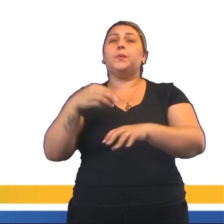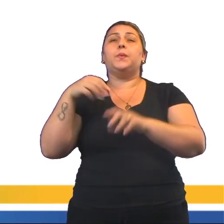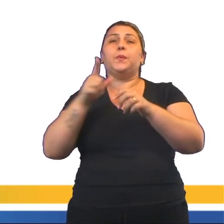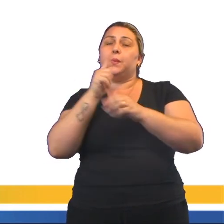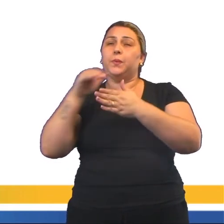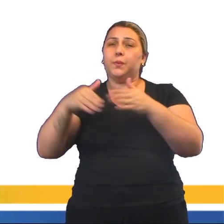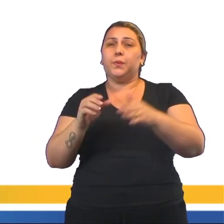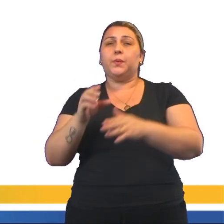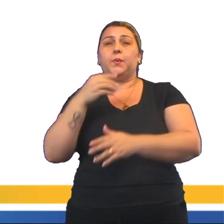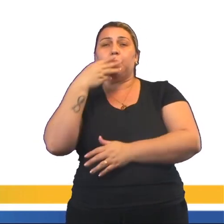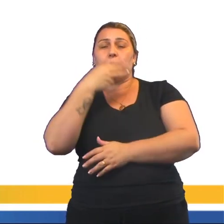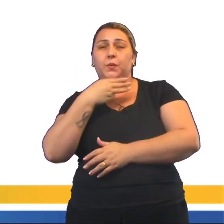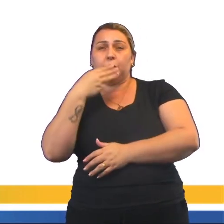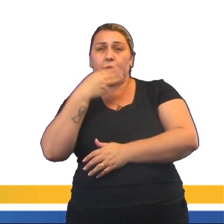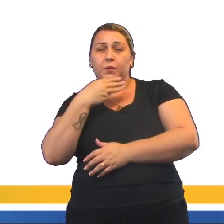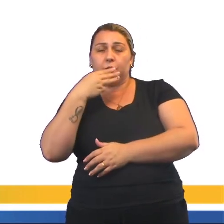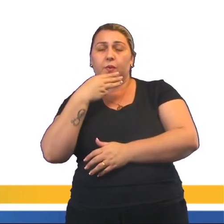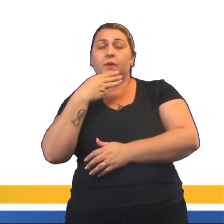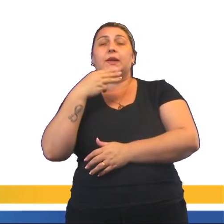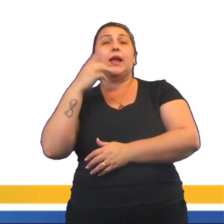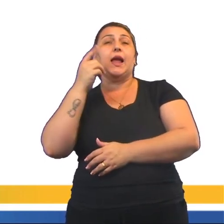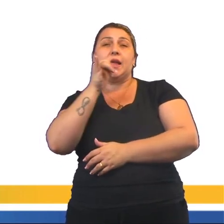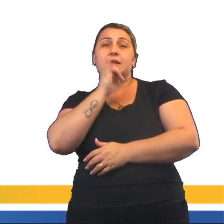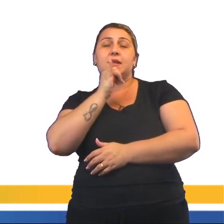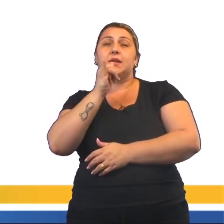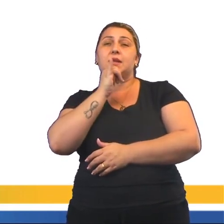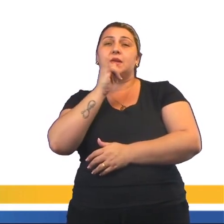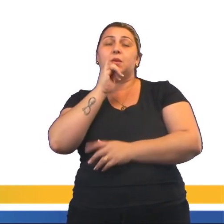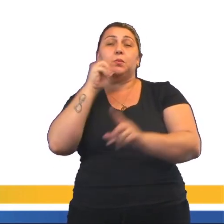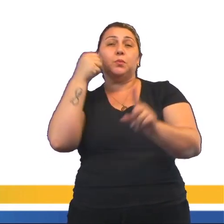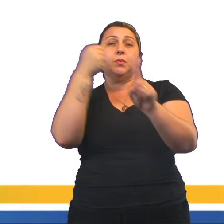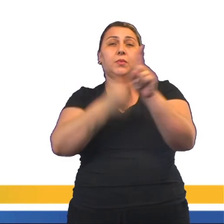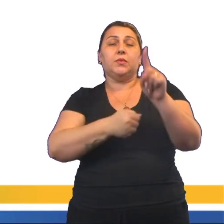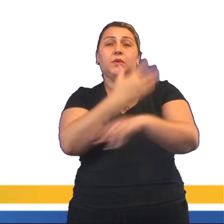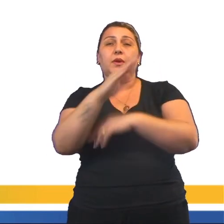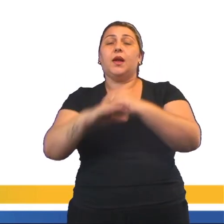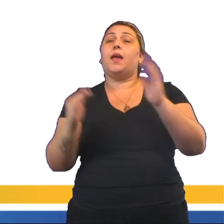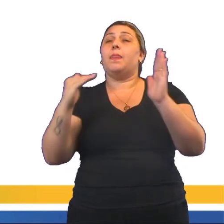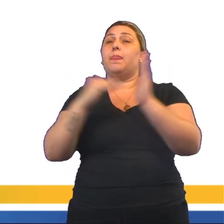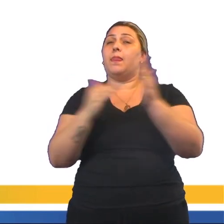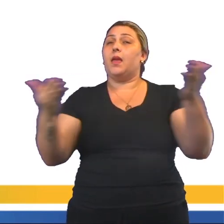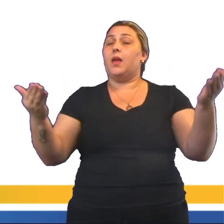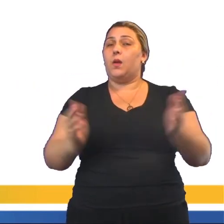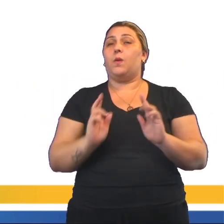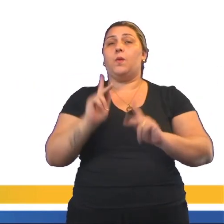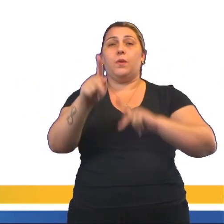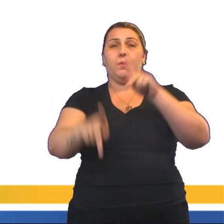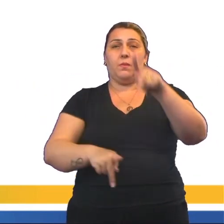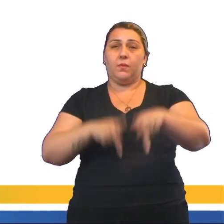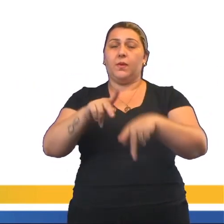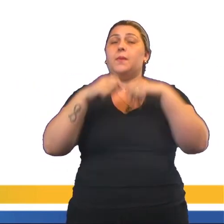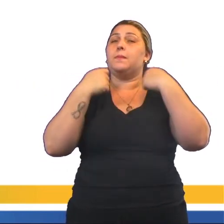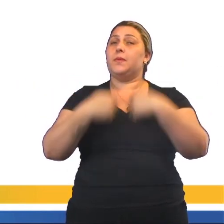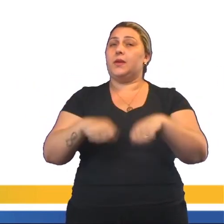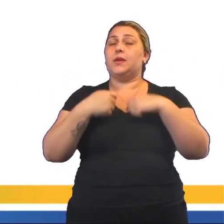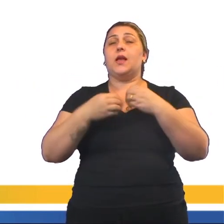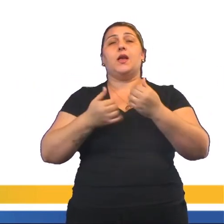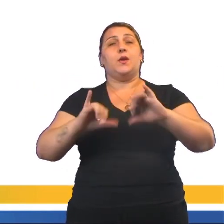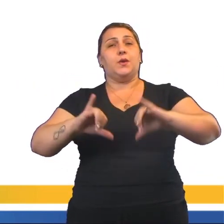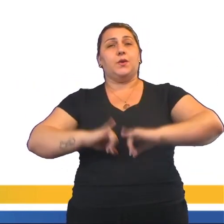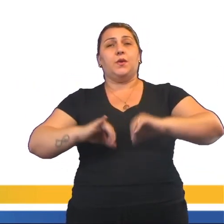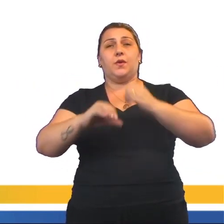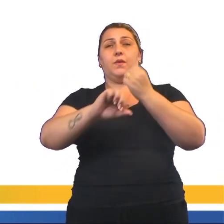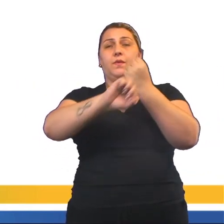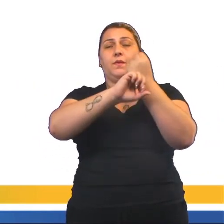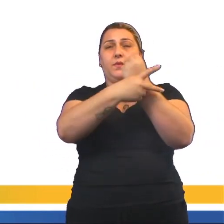de grande desastre ambiental, que até hoje as populações que dependem do Rio Doce sofrem as consequências.